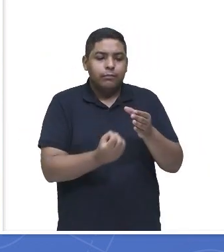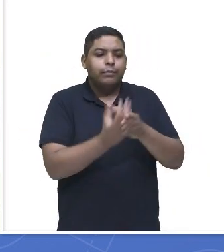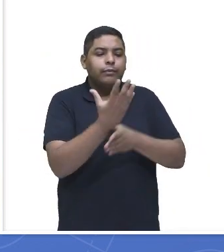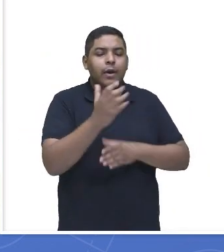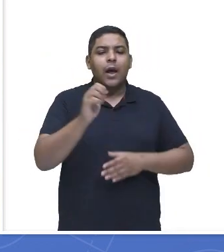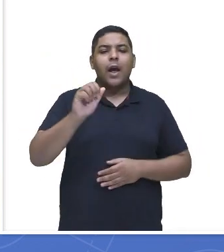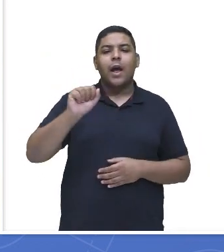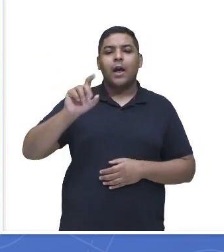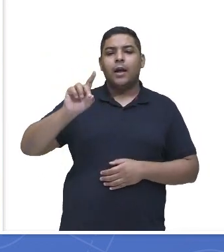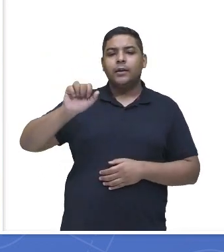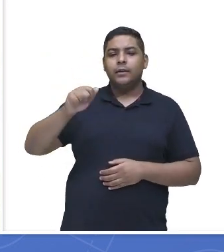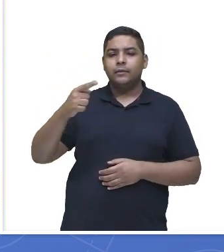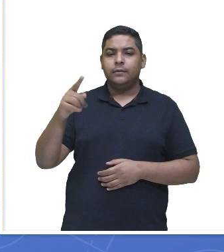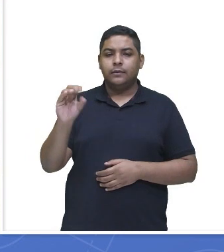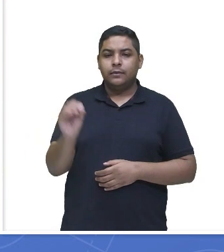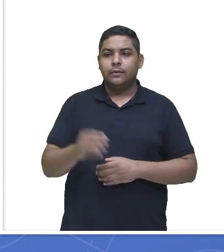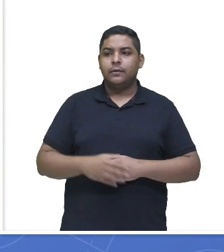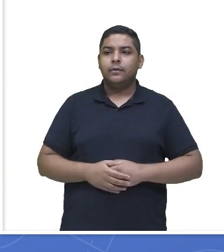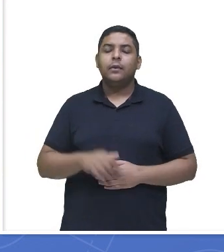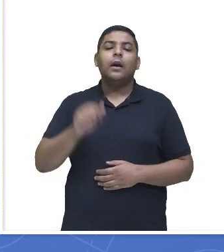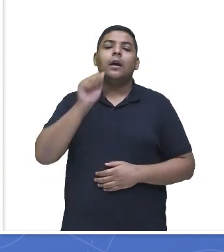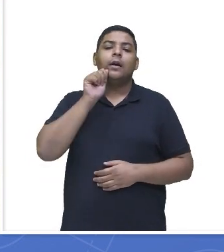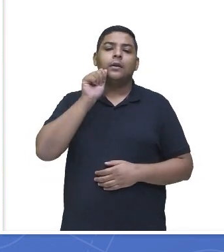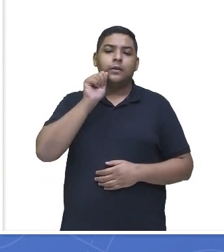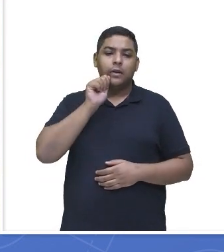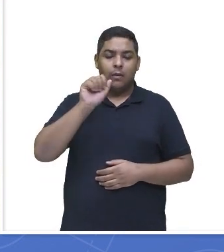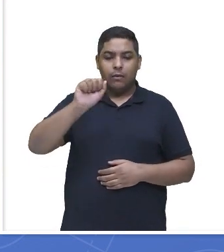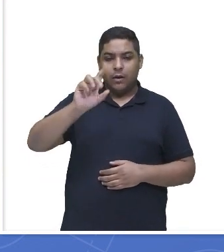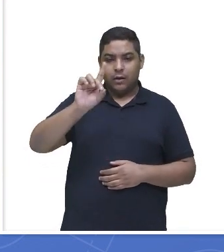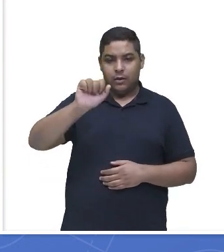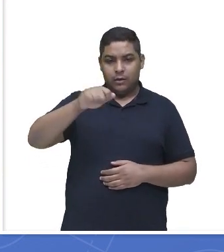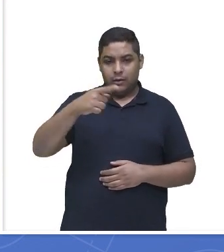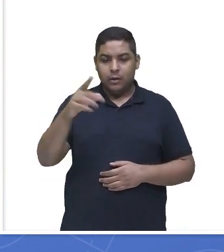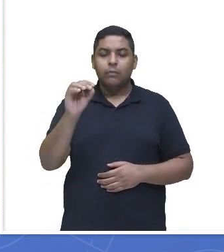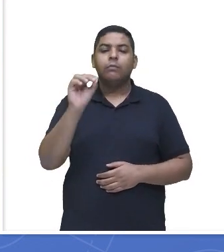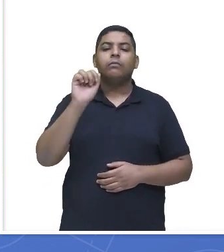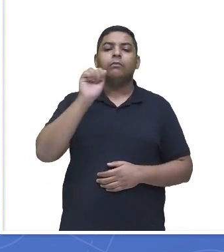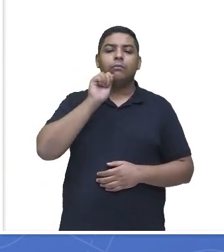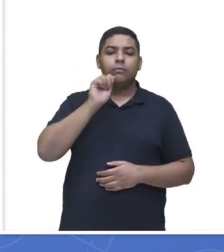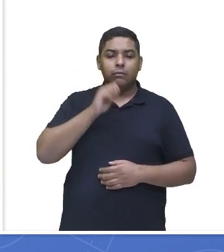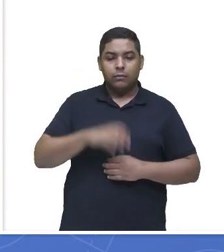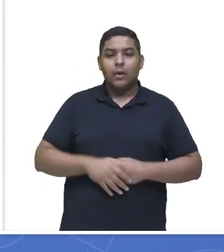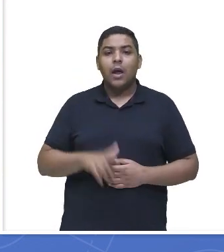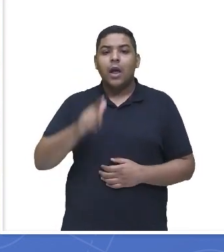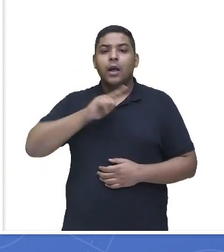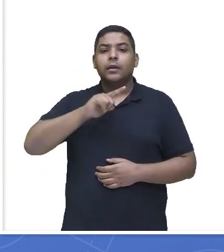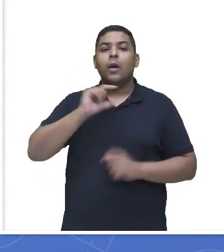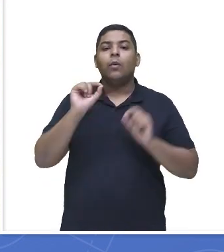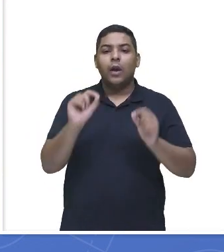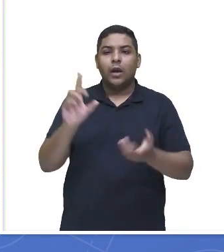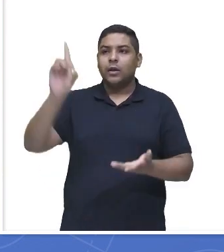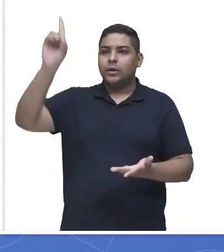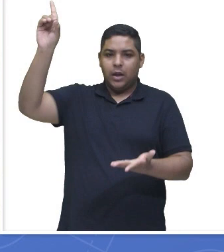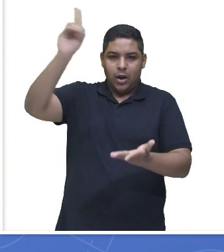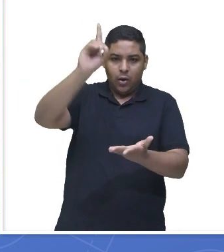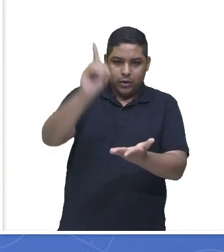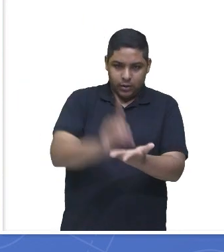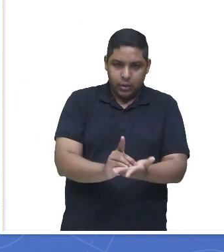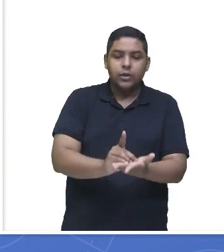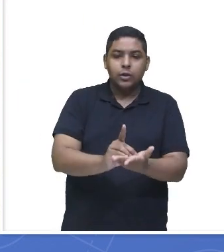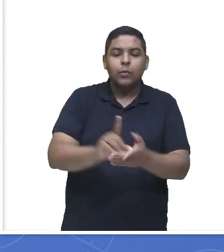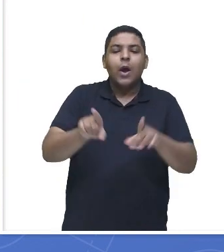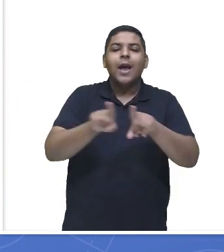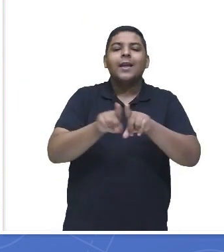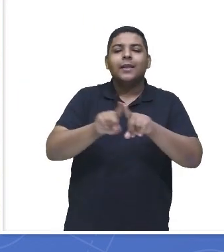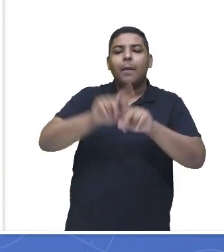Ela trabalha muito bem essa ideia do teocentrismo e antropocentrismo, que nós vamos já explicar um pouquinho aí, que